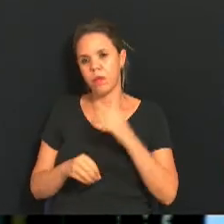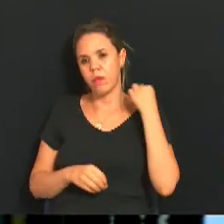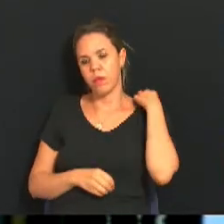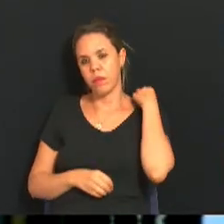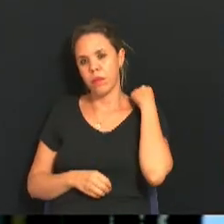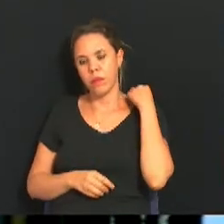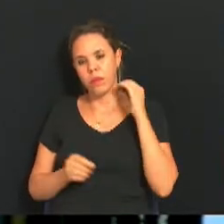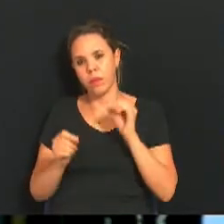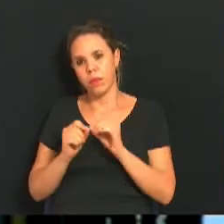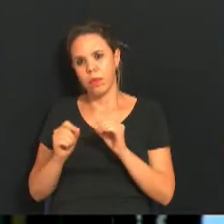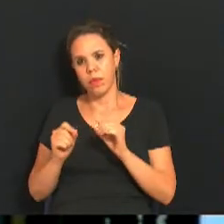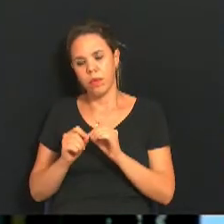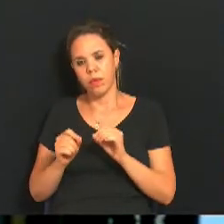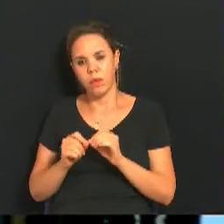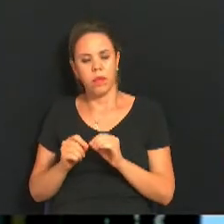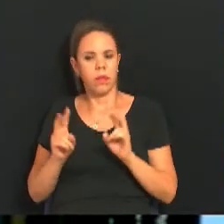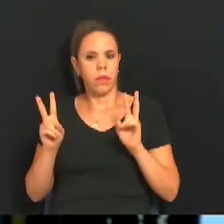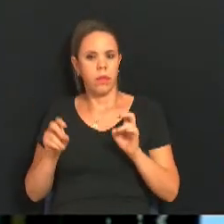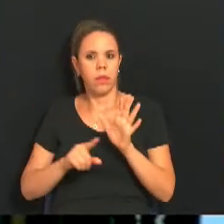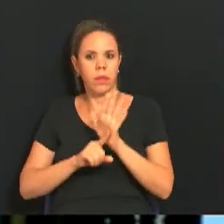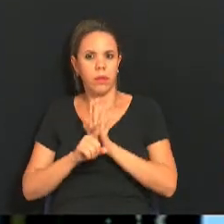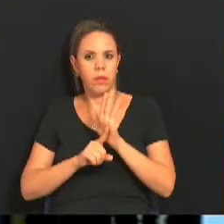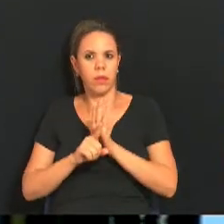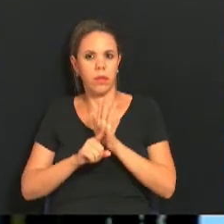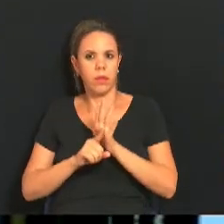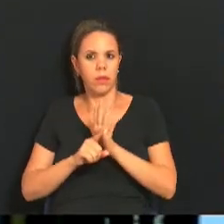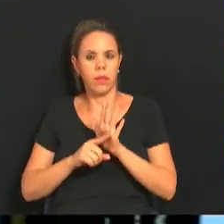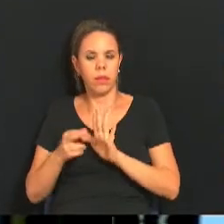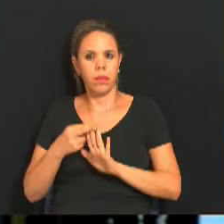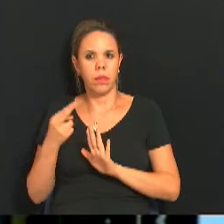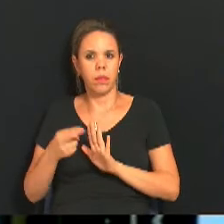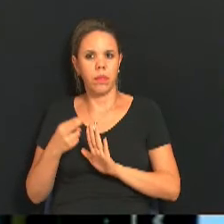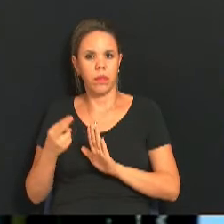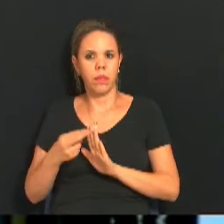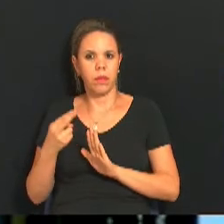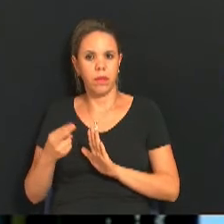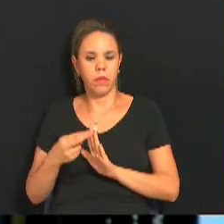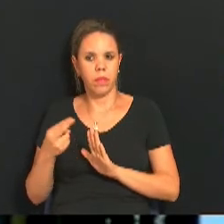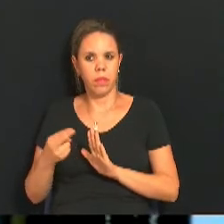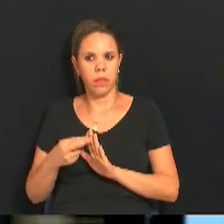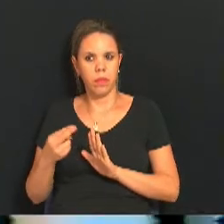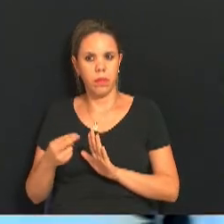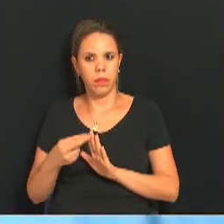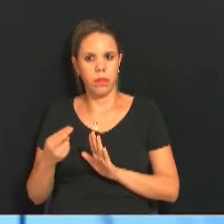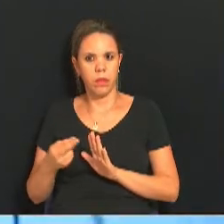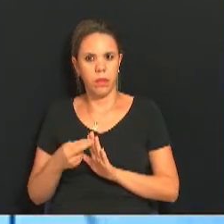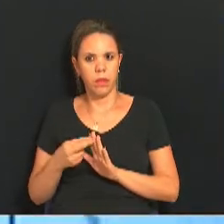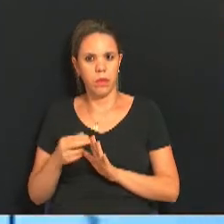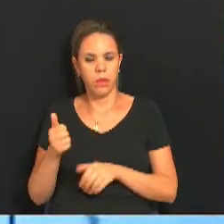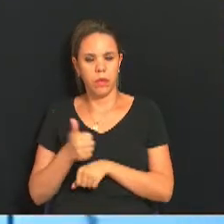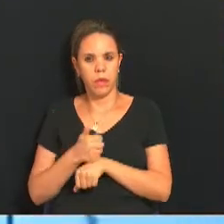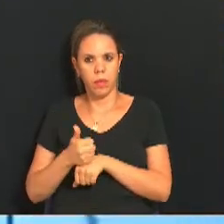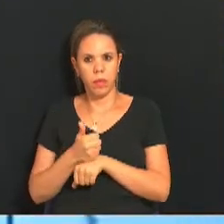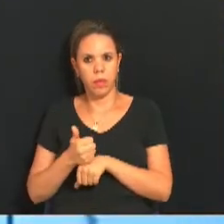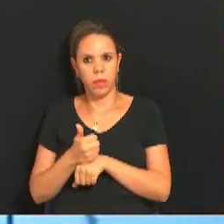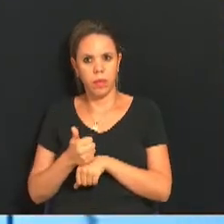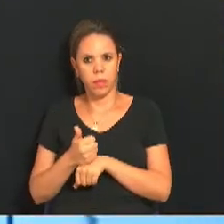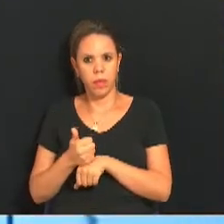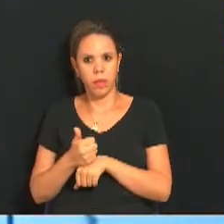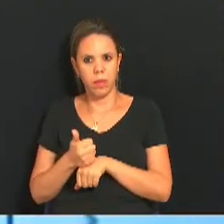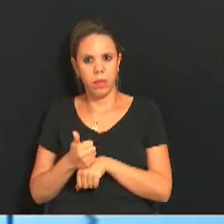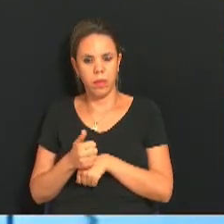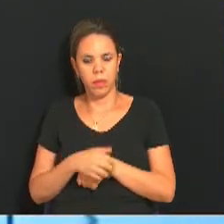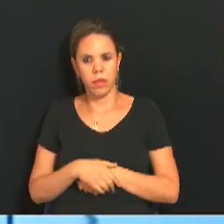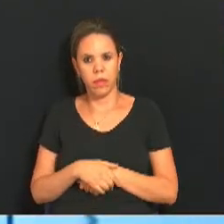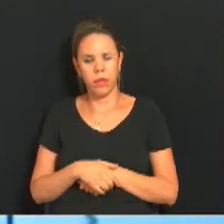a respeito das resoluções de incidentes sobre determinada área dentro do